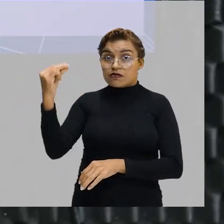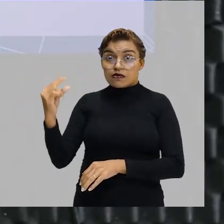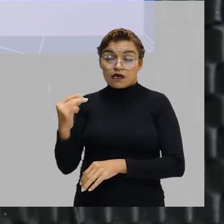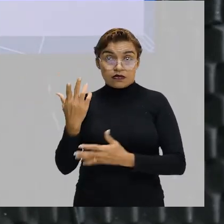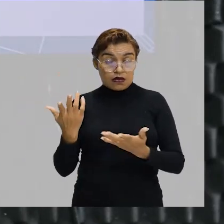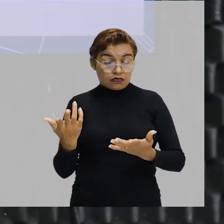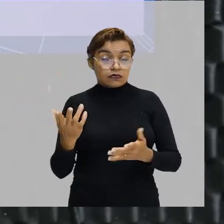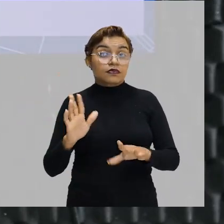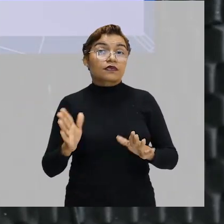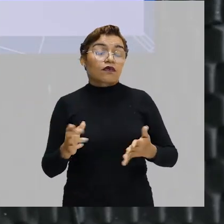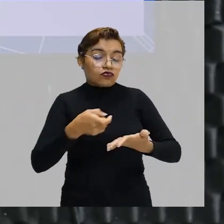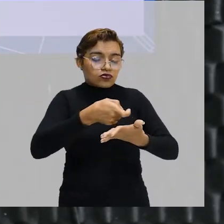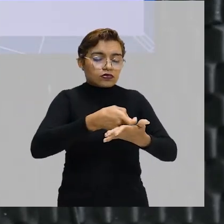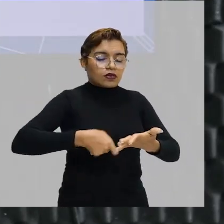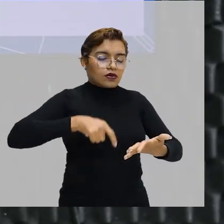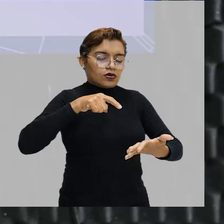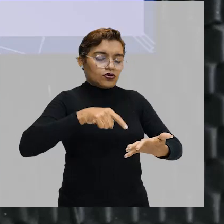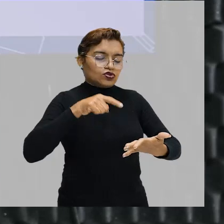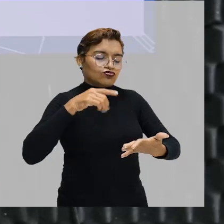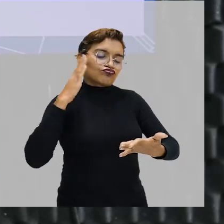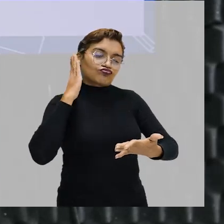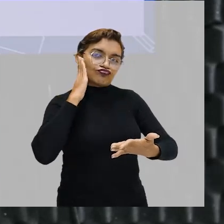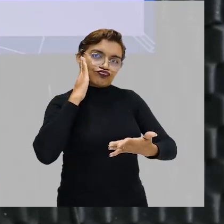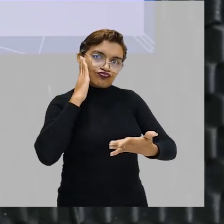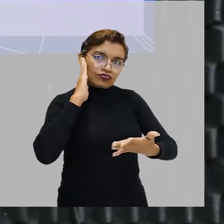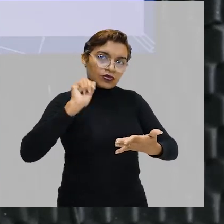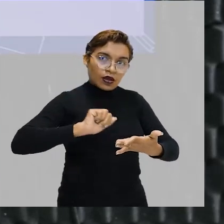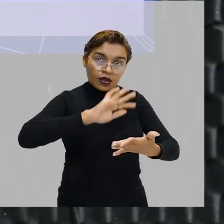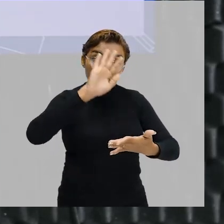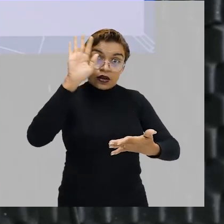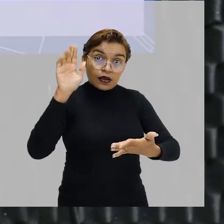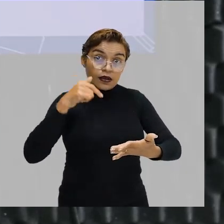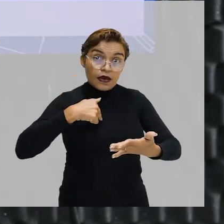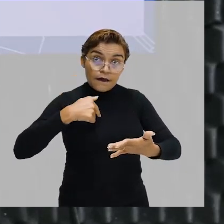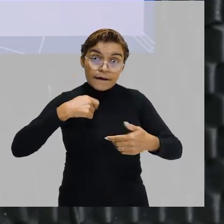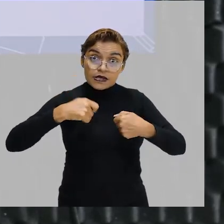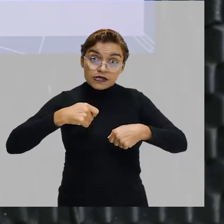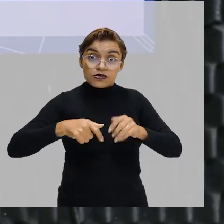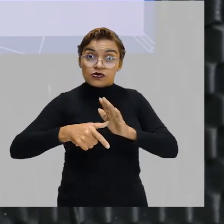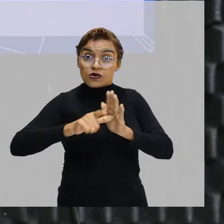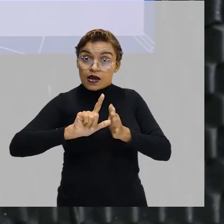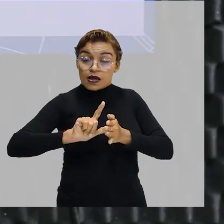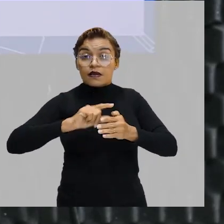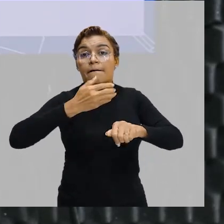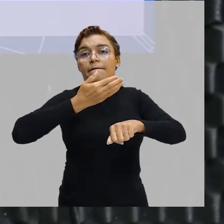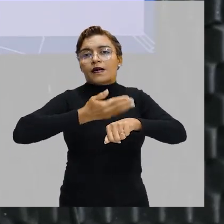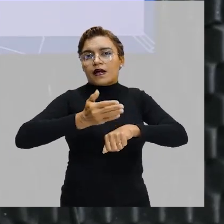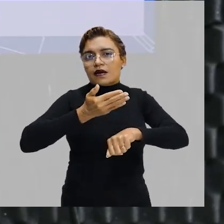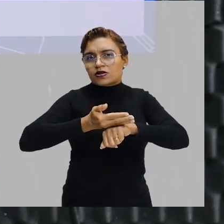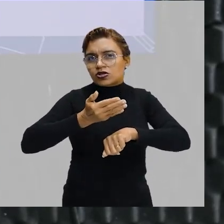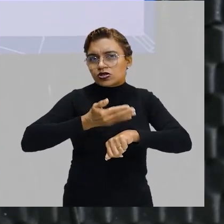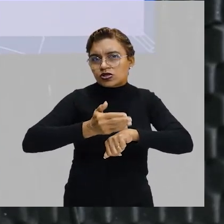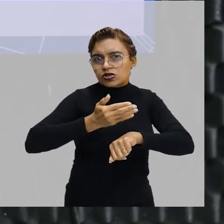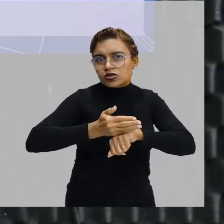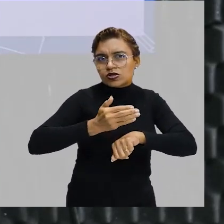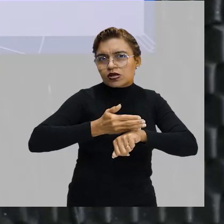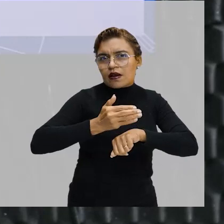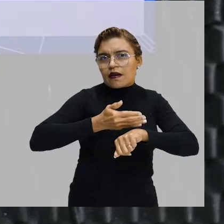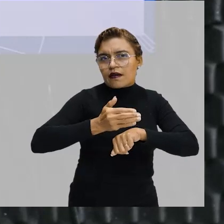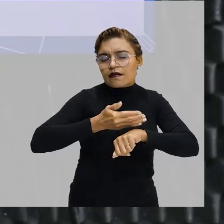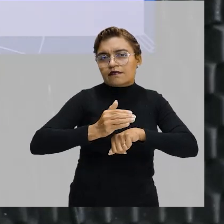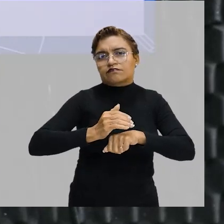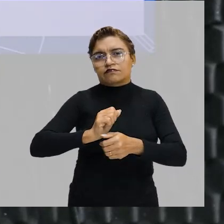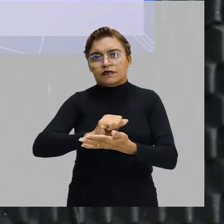ela se exercita a partir da minha prática, né? Prática e exercício. Prática